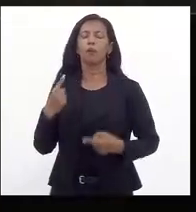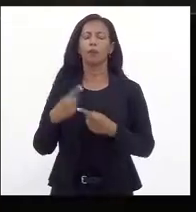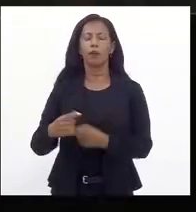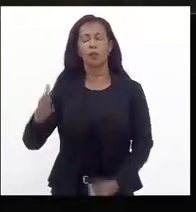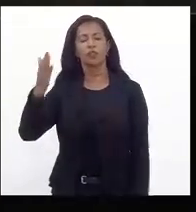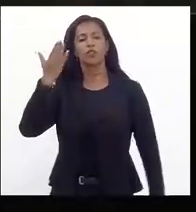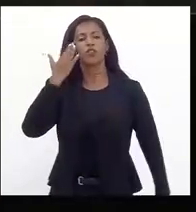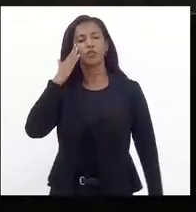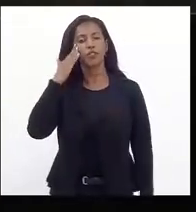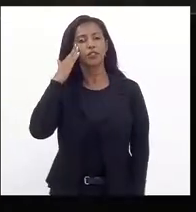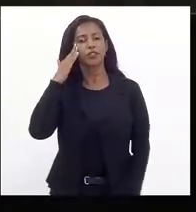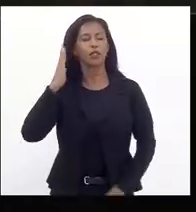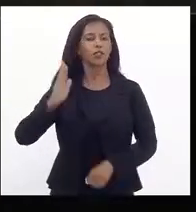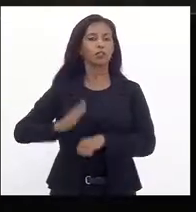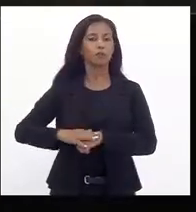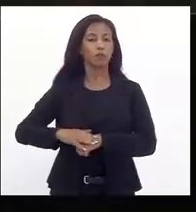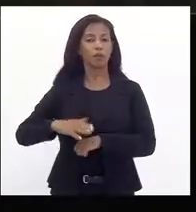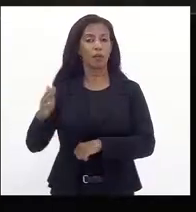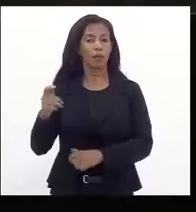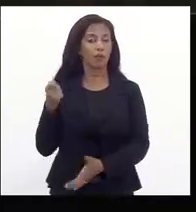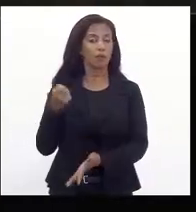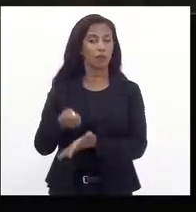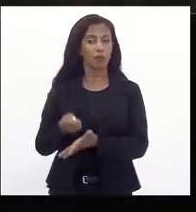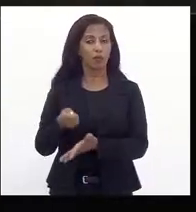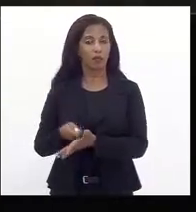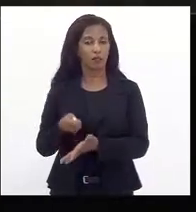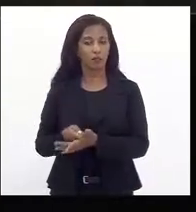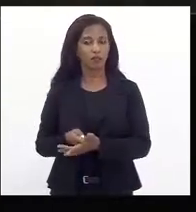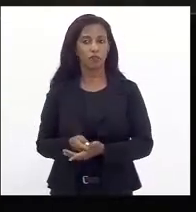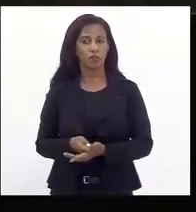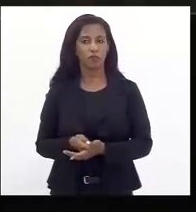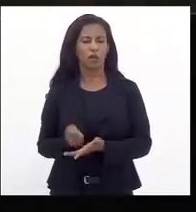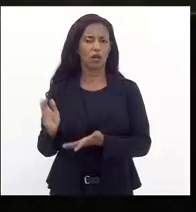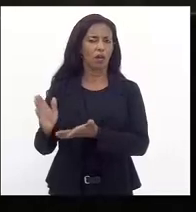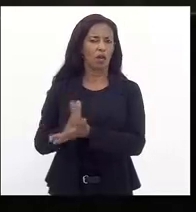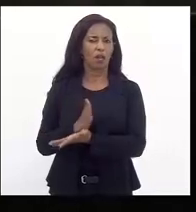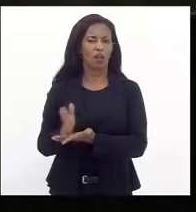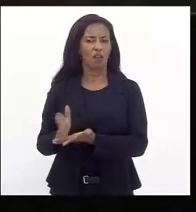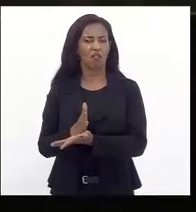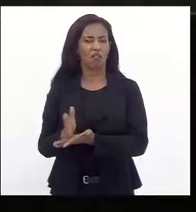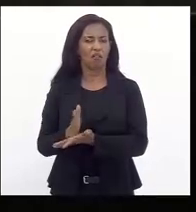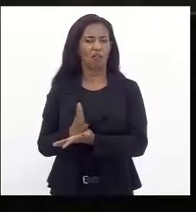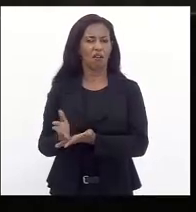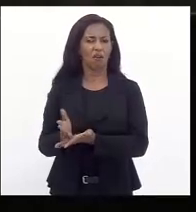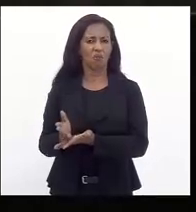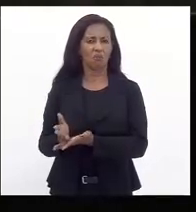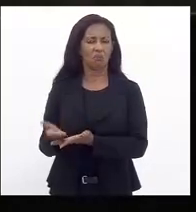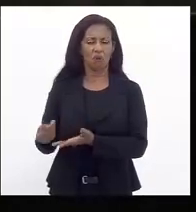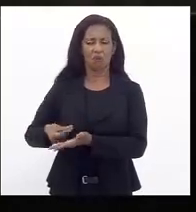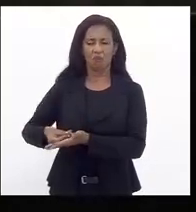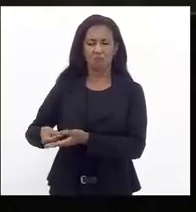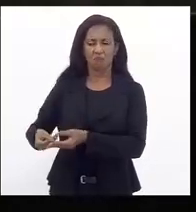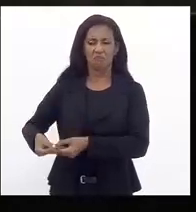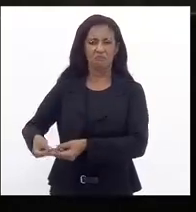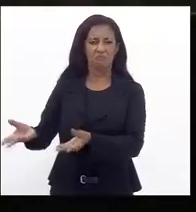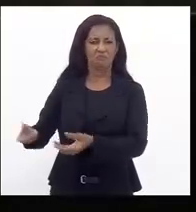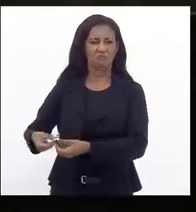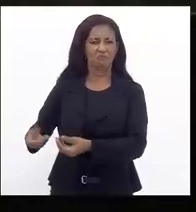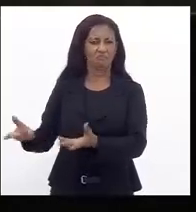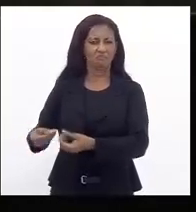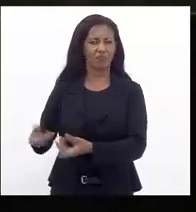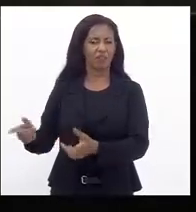entende que é mais do que garantir algumas misérias algumas migalhas